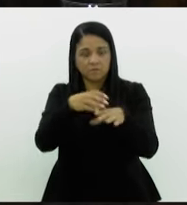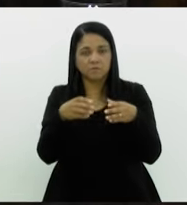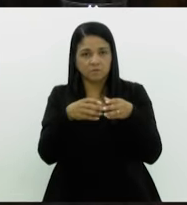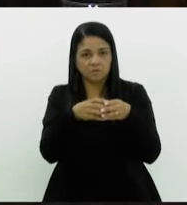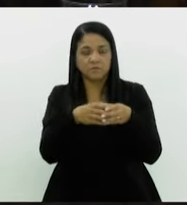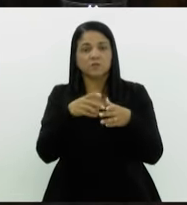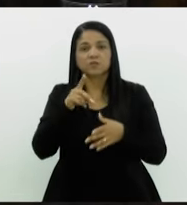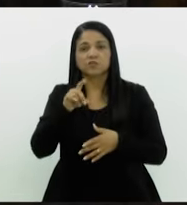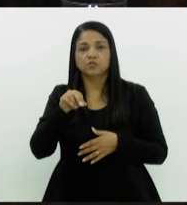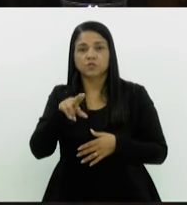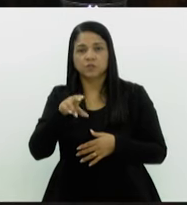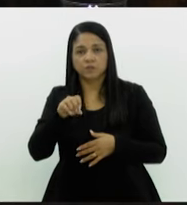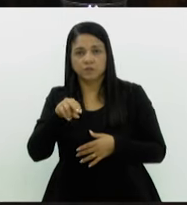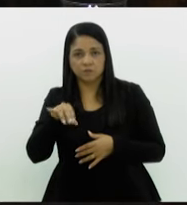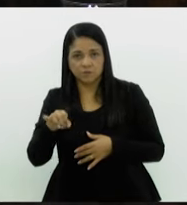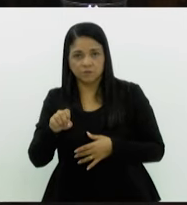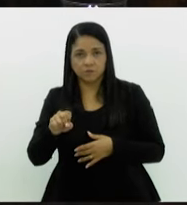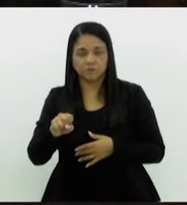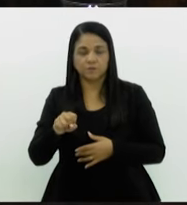Lins.